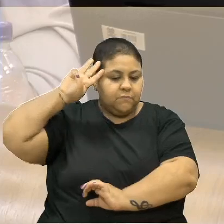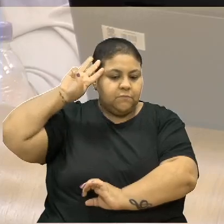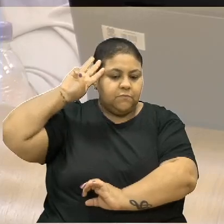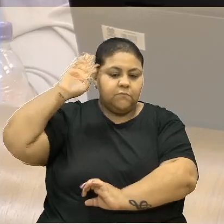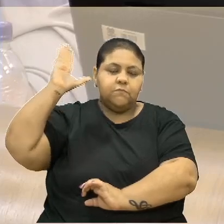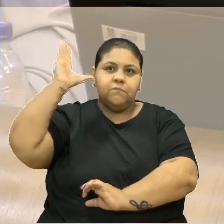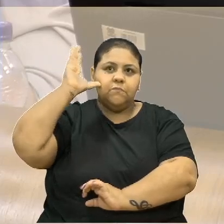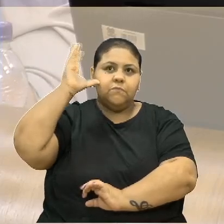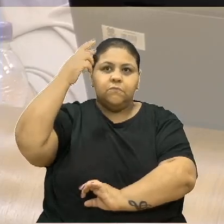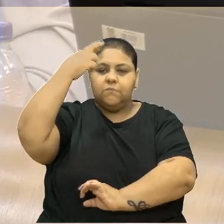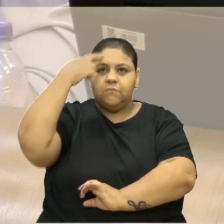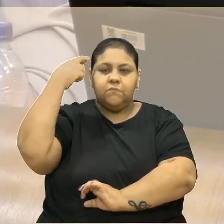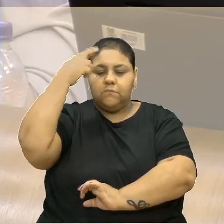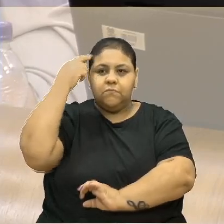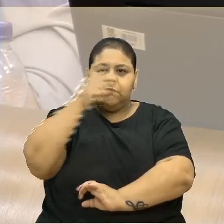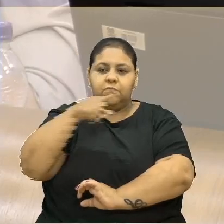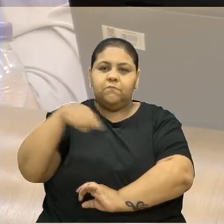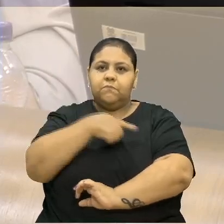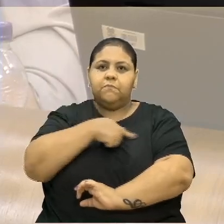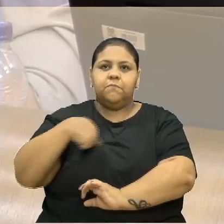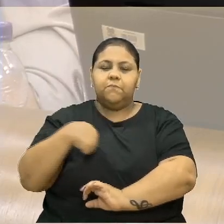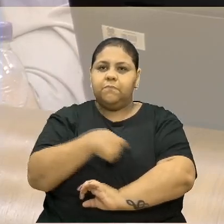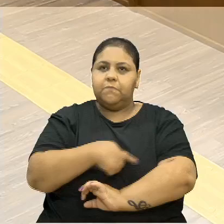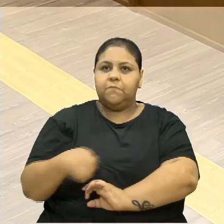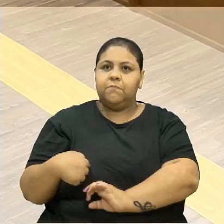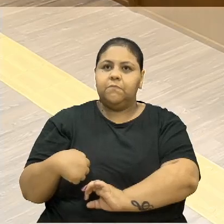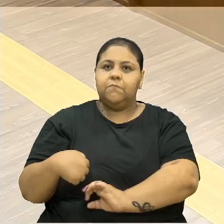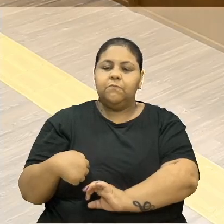Cadoni, Rafael Bueno, Ricardo Zanquim e Velocino Ex.